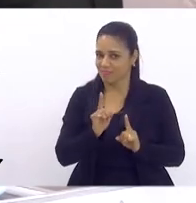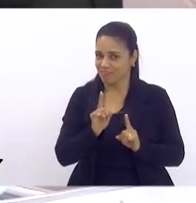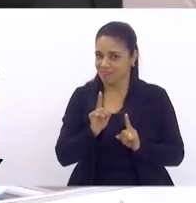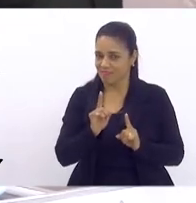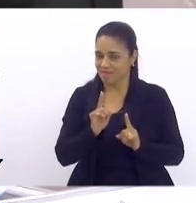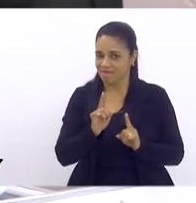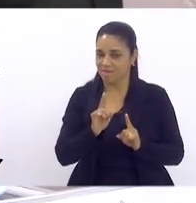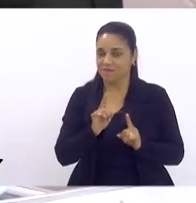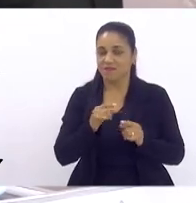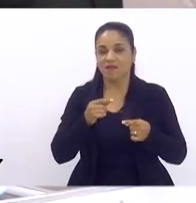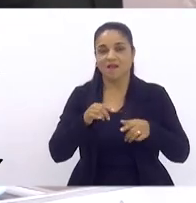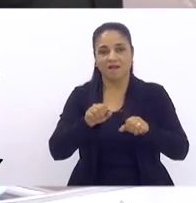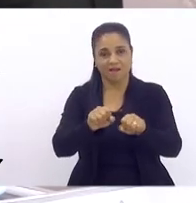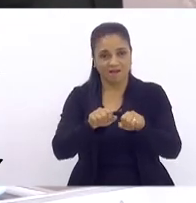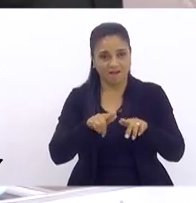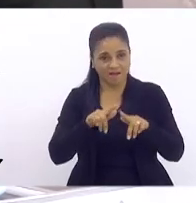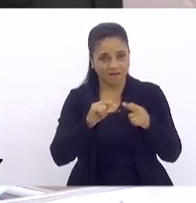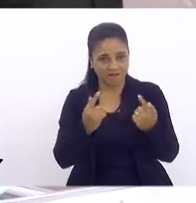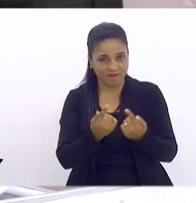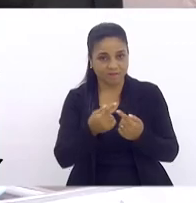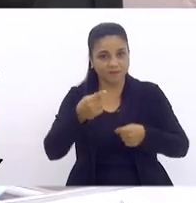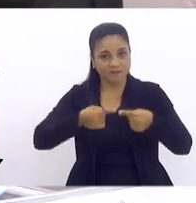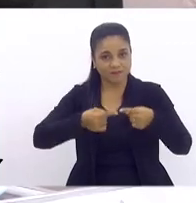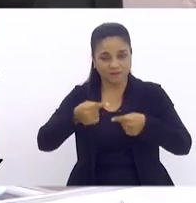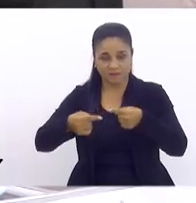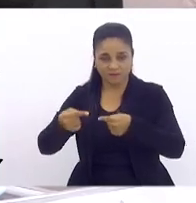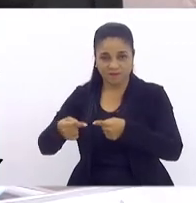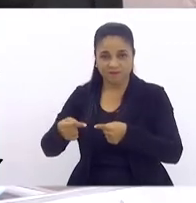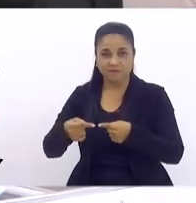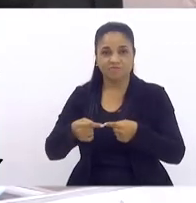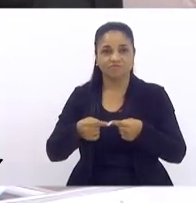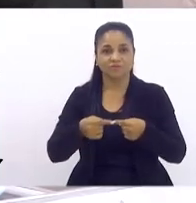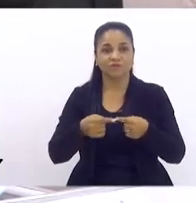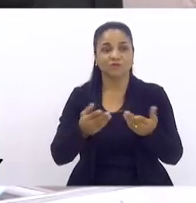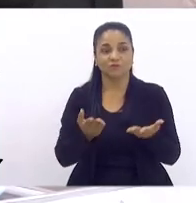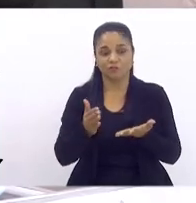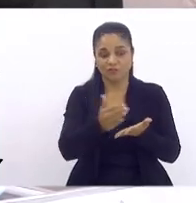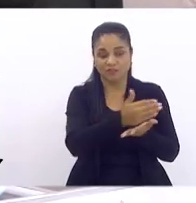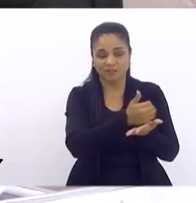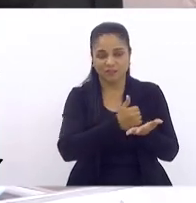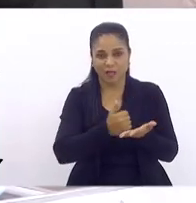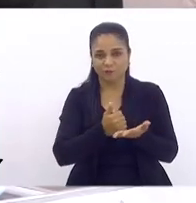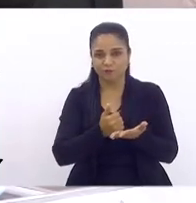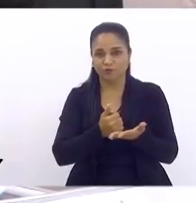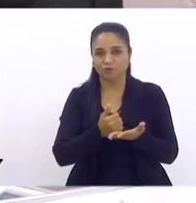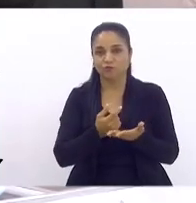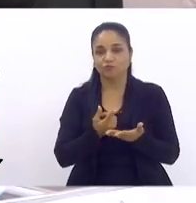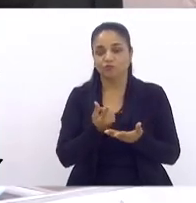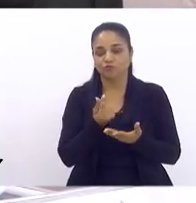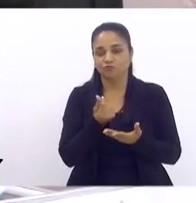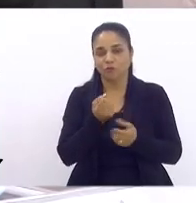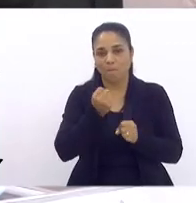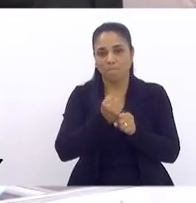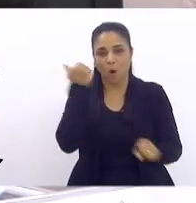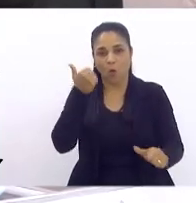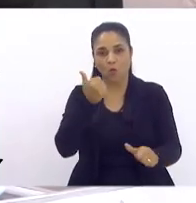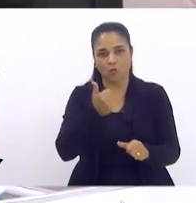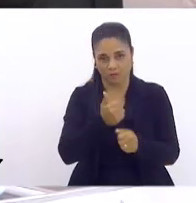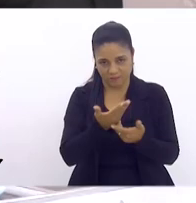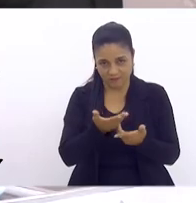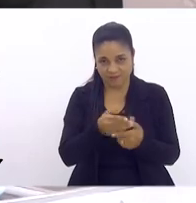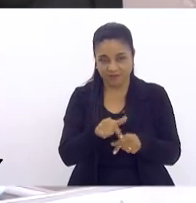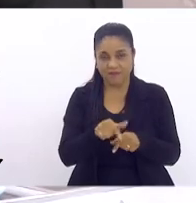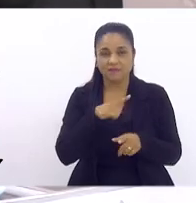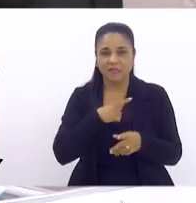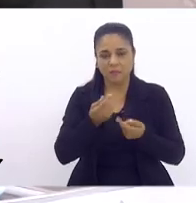é laje precisa debater porque dados hoje gera lucro gerar lucro tem uma exploração comercial disso e